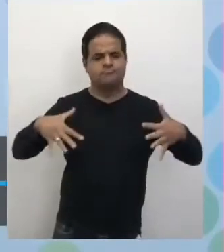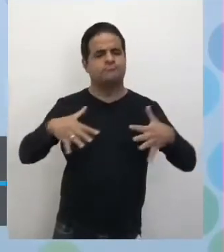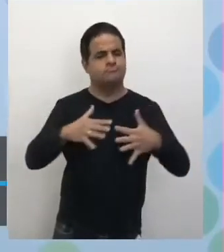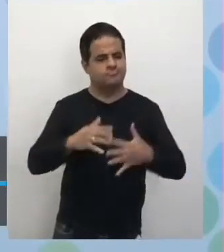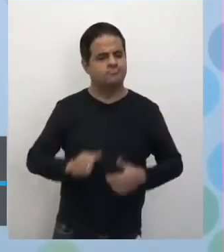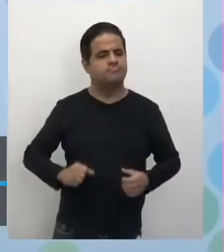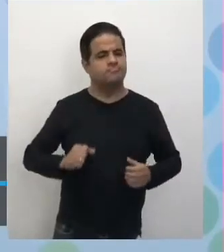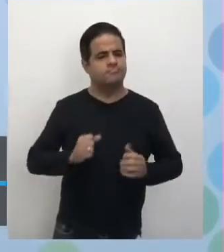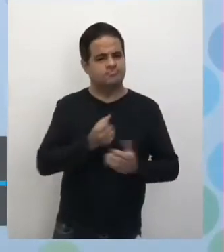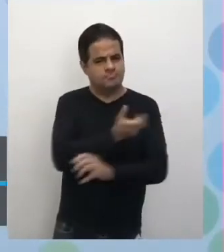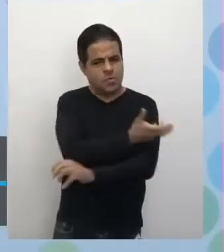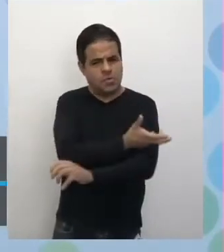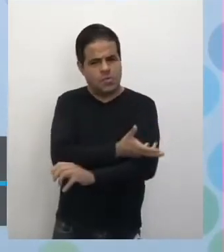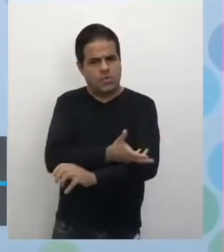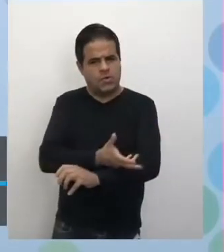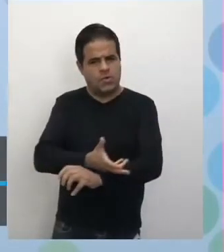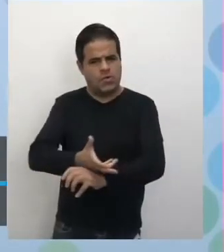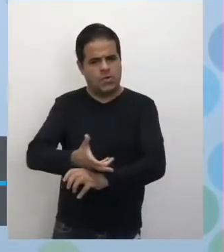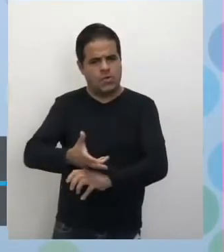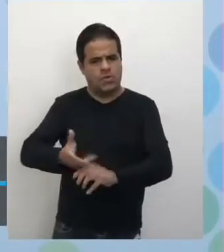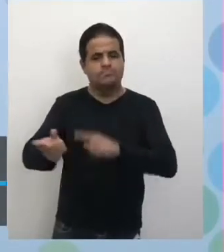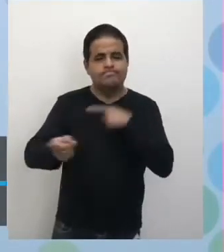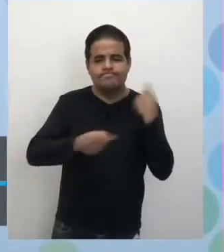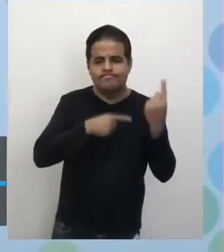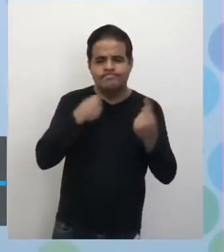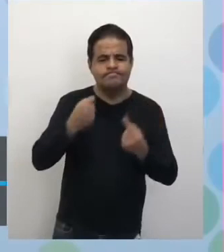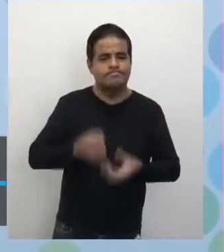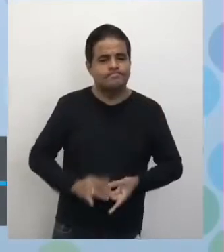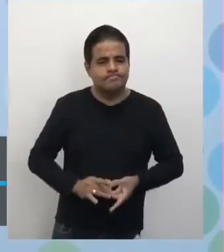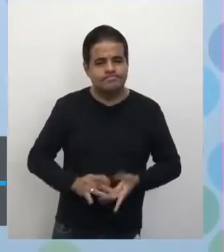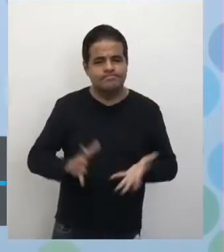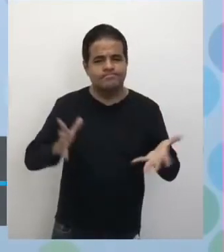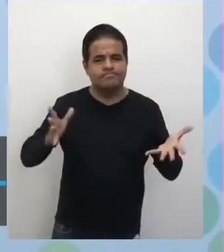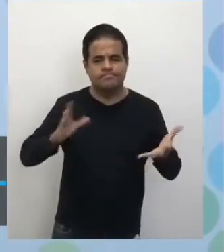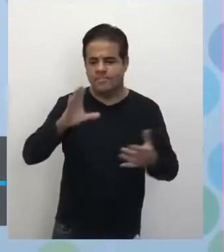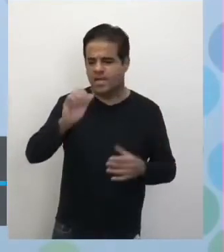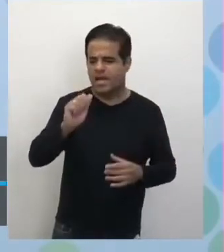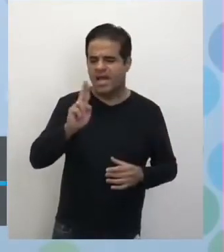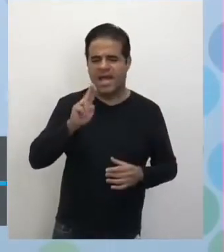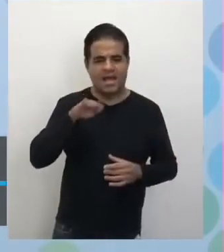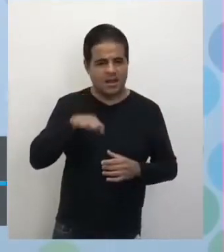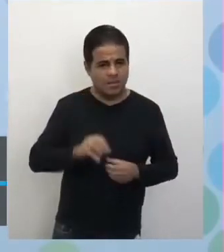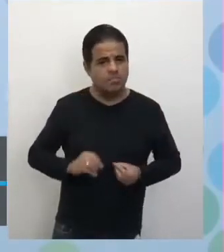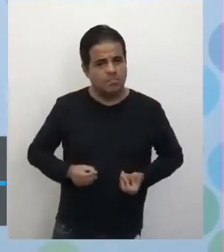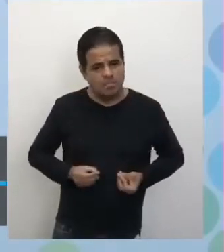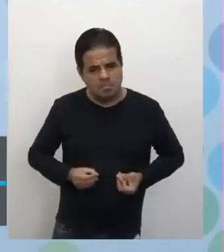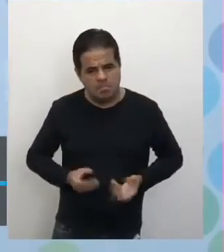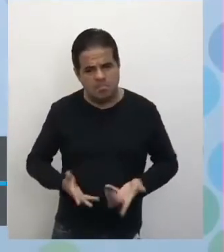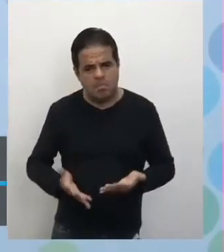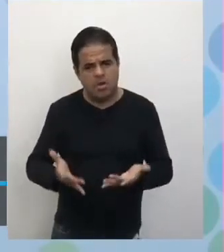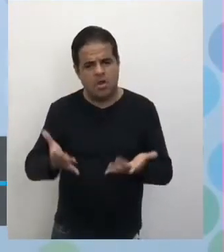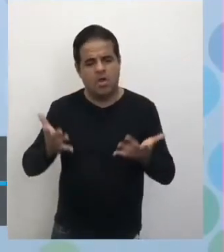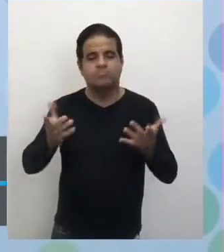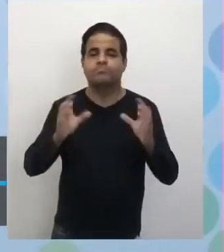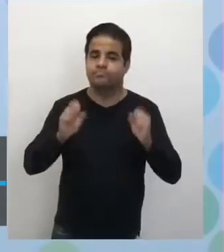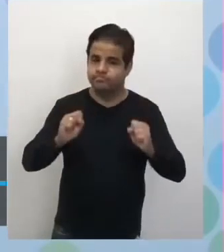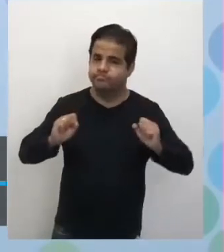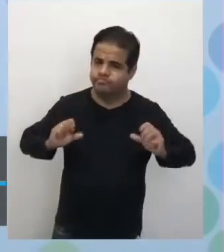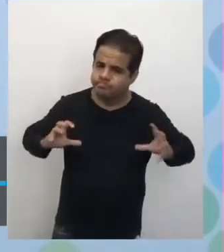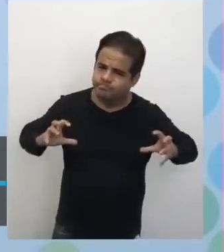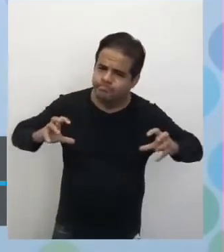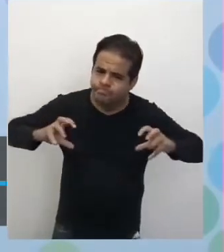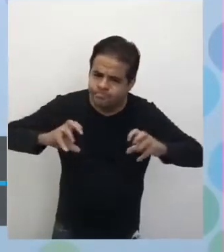era vegetação, essa vegetação acaba morrendo e soltando carbono, então isso aí também polui. Então, relativamente,